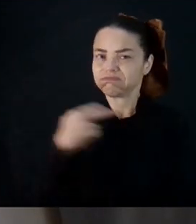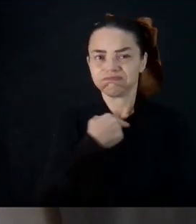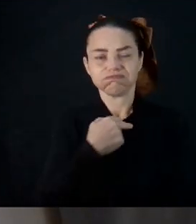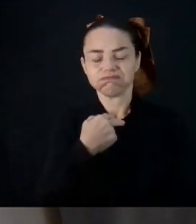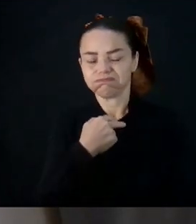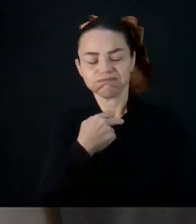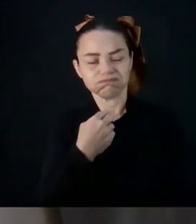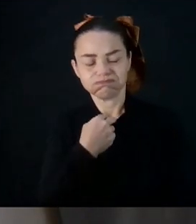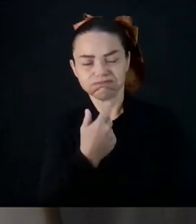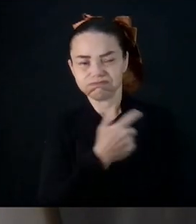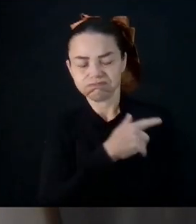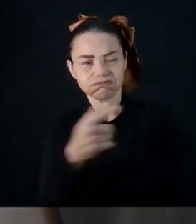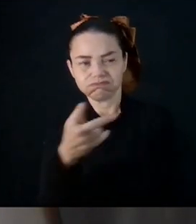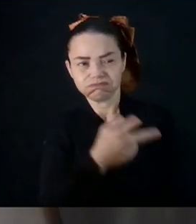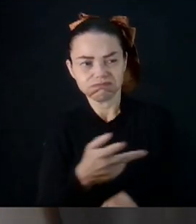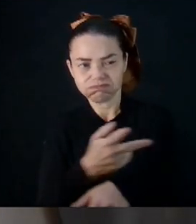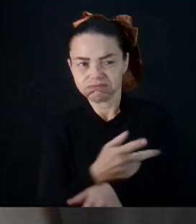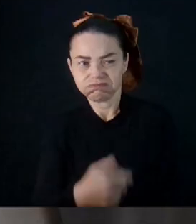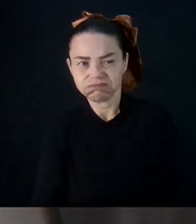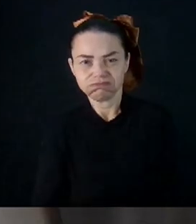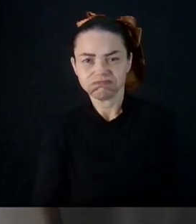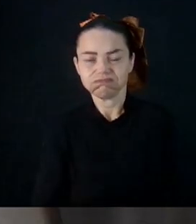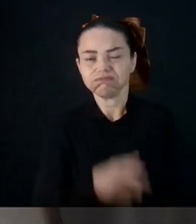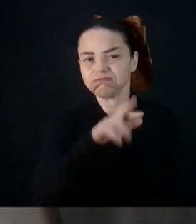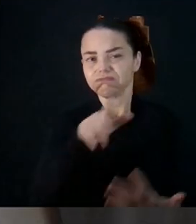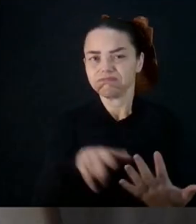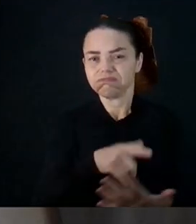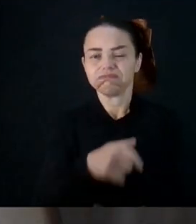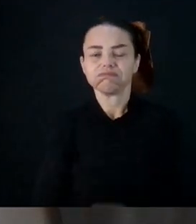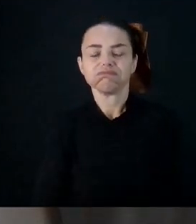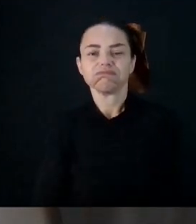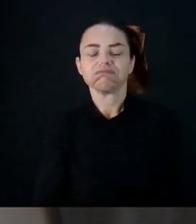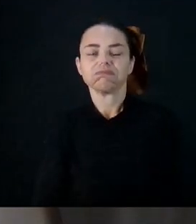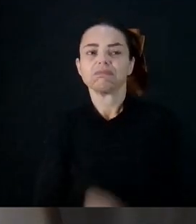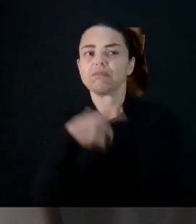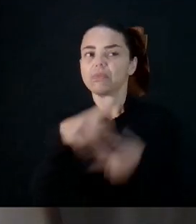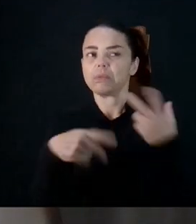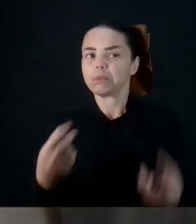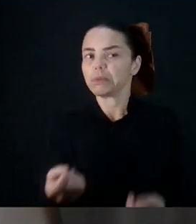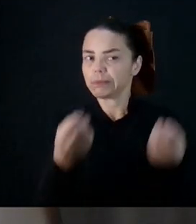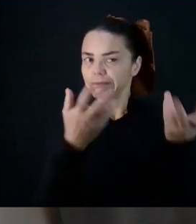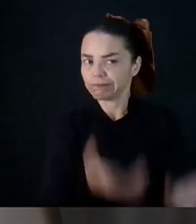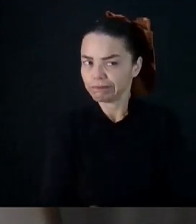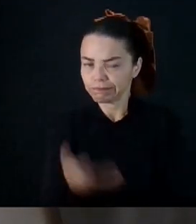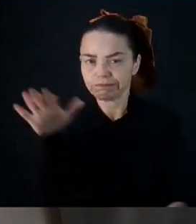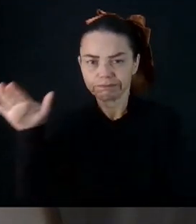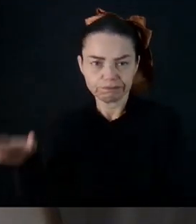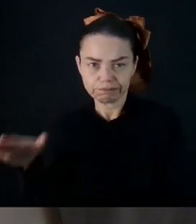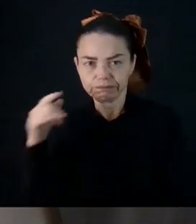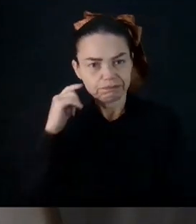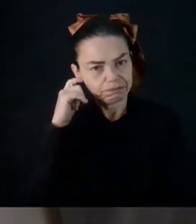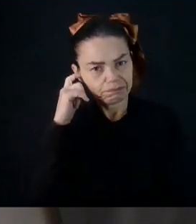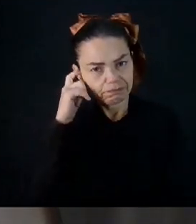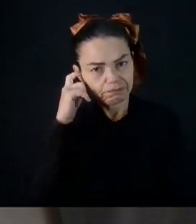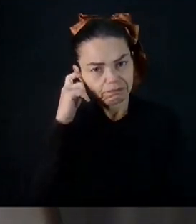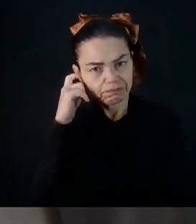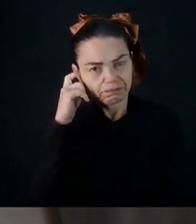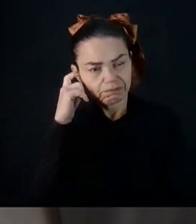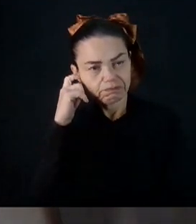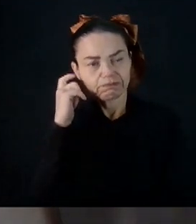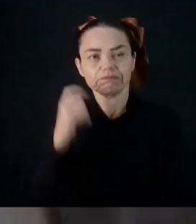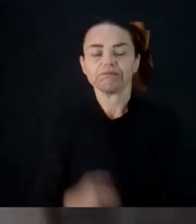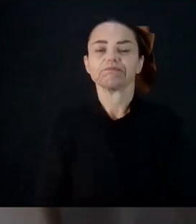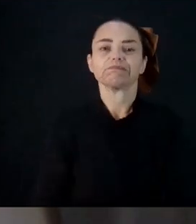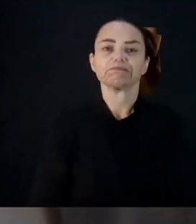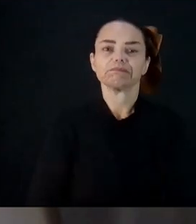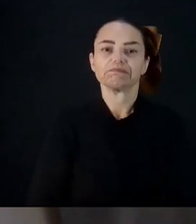ir atrás, né, de outras coisas para ofertar para essa criança, né? Então, voltando, de